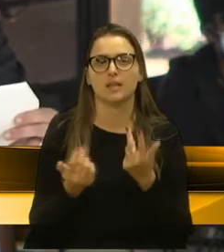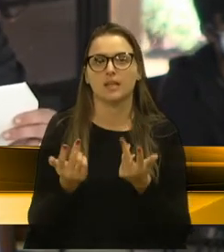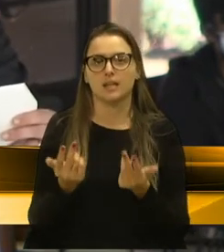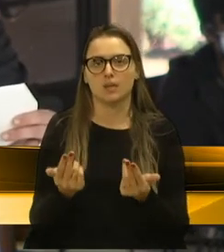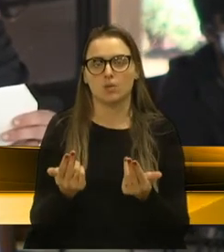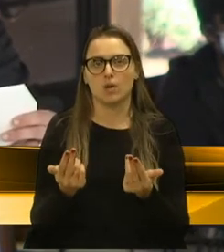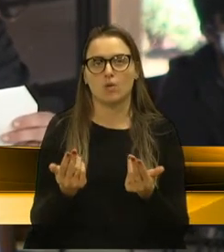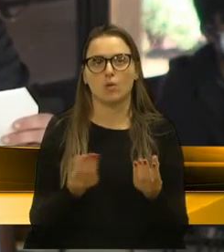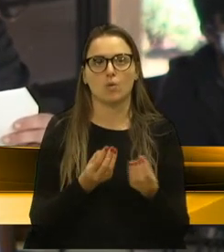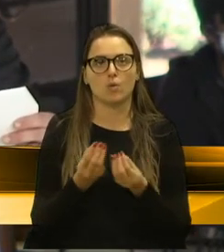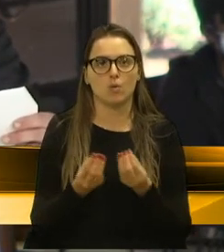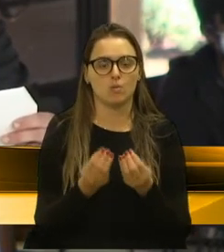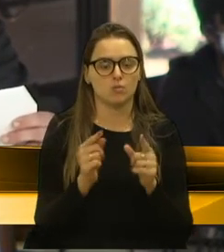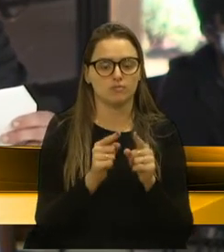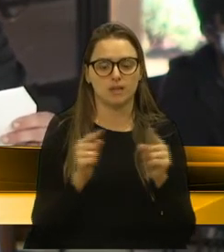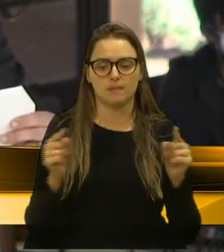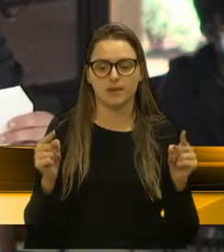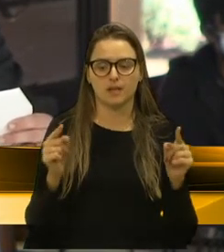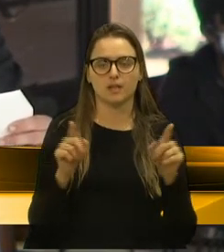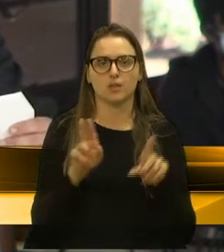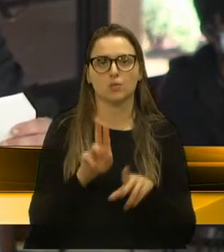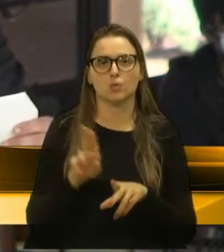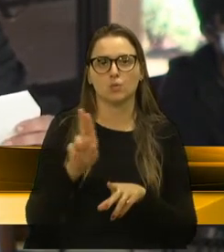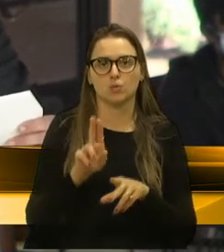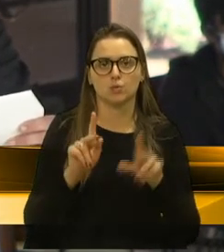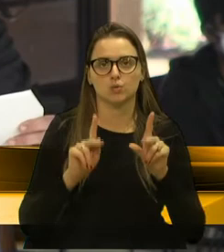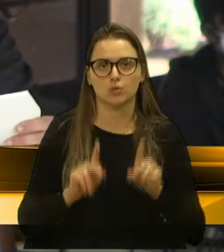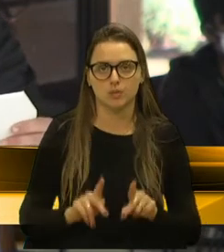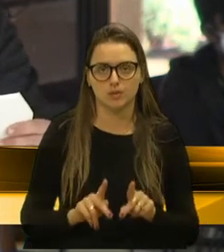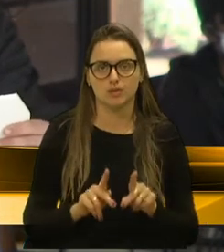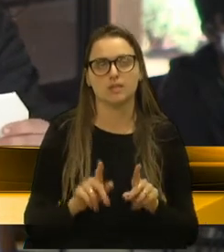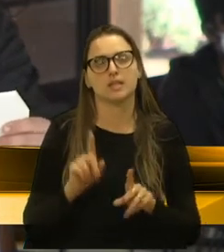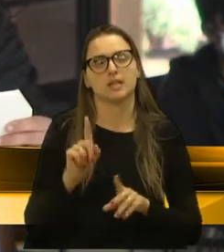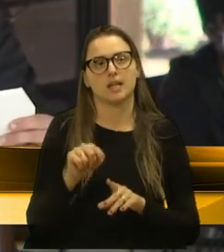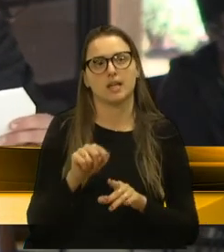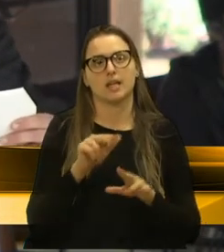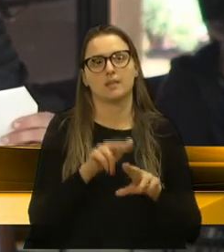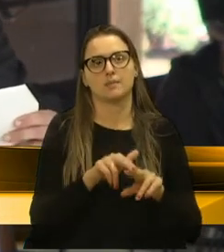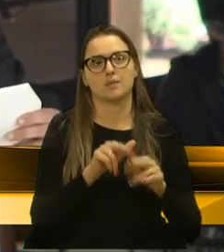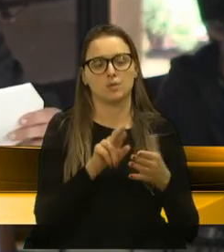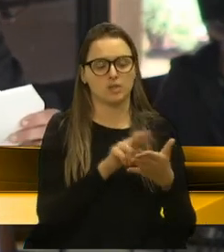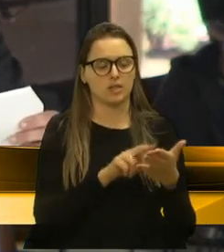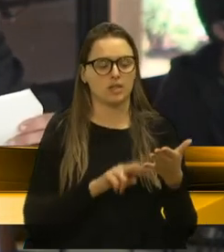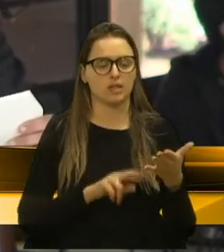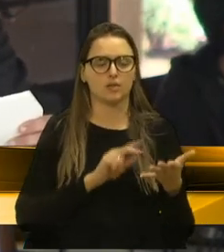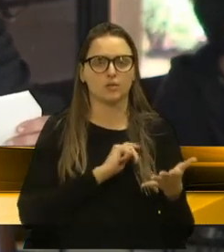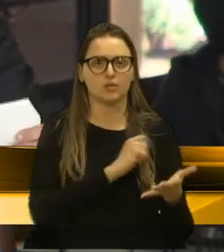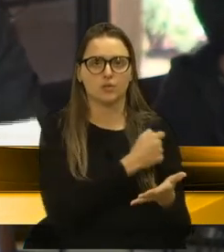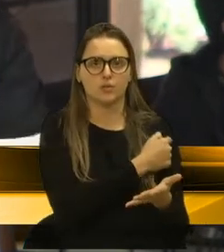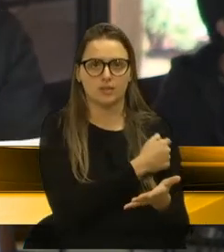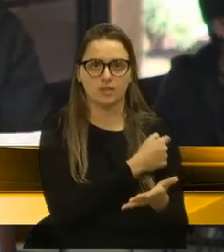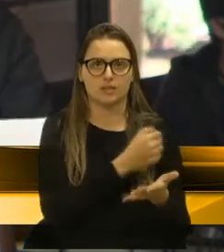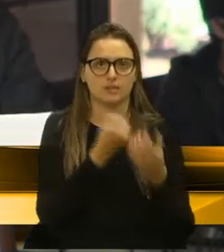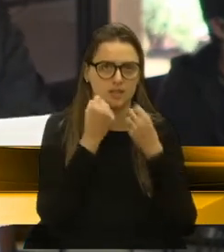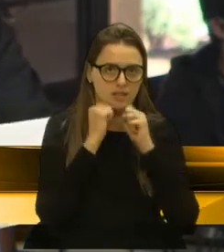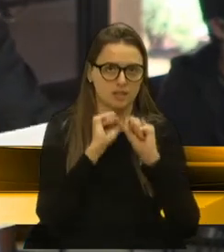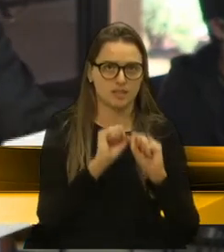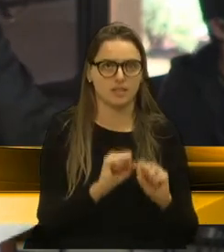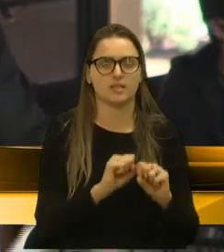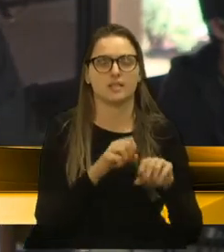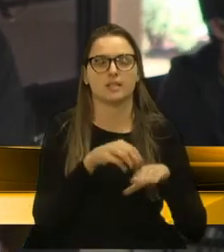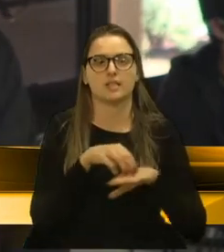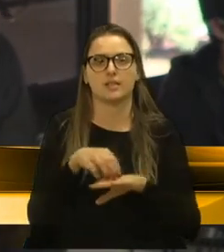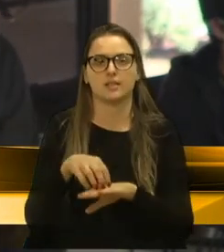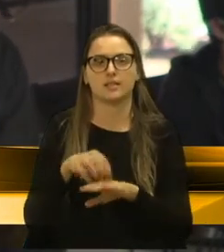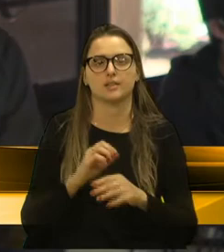horários, tamanhos dos veículos em cada linha e outros fatores, se baseia nos relatórios de fiscalização da Secretaria Municipal de